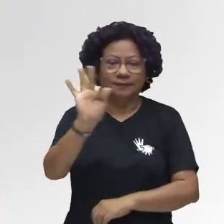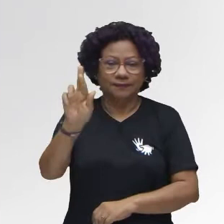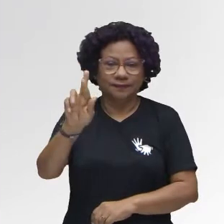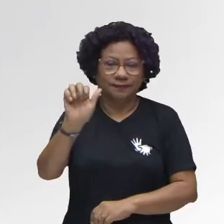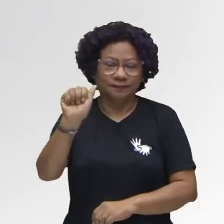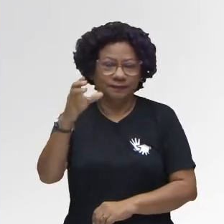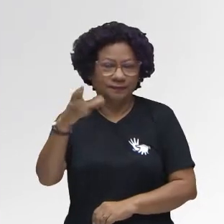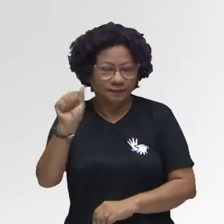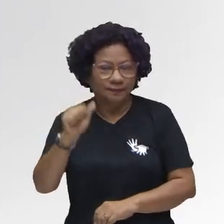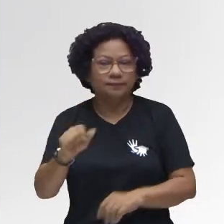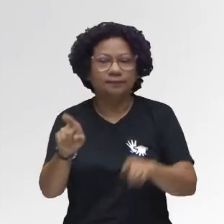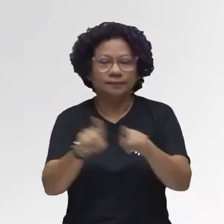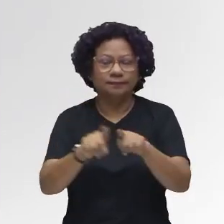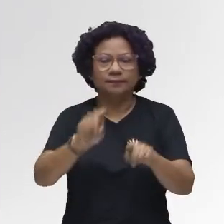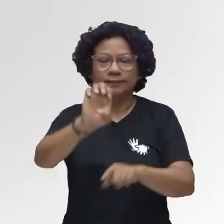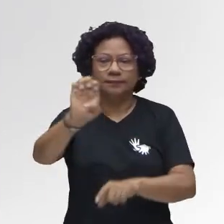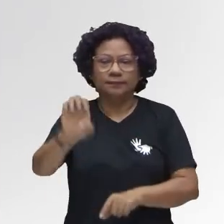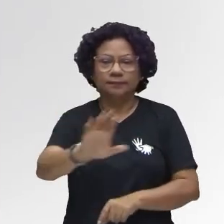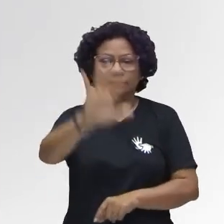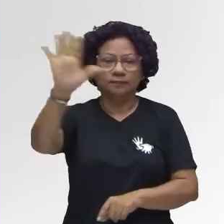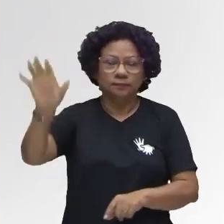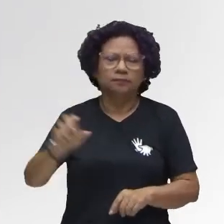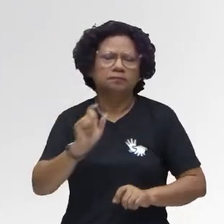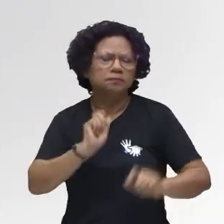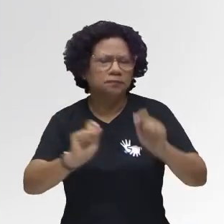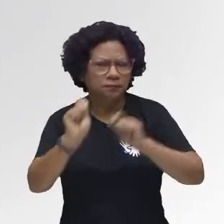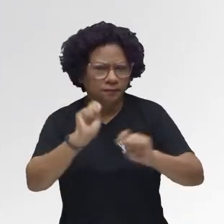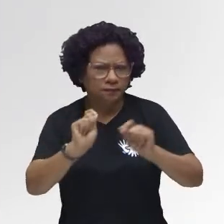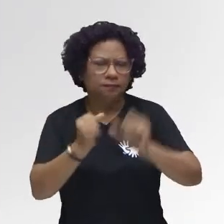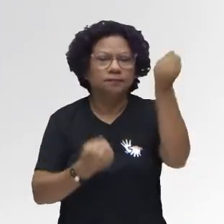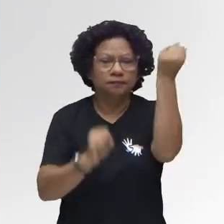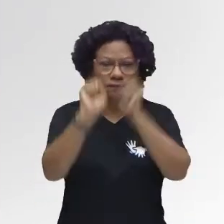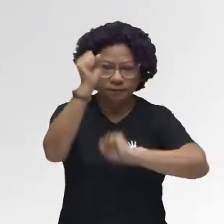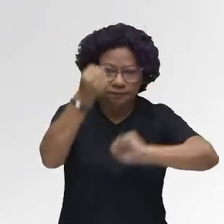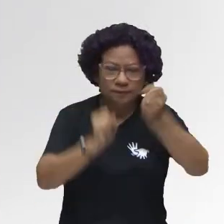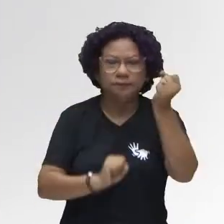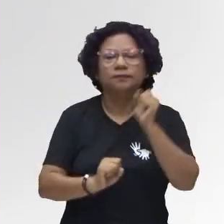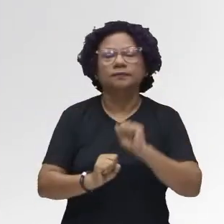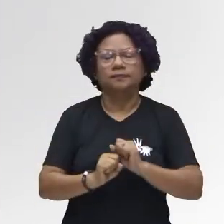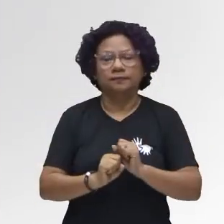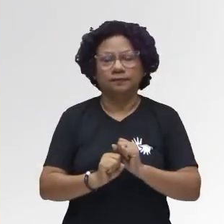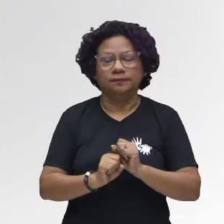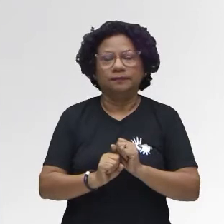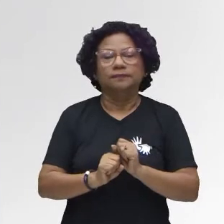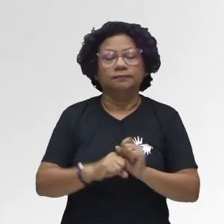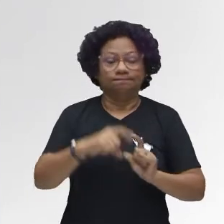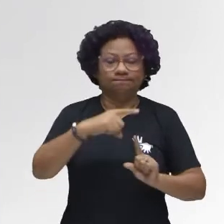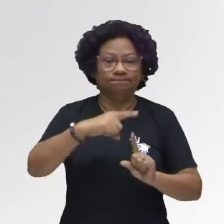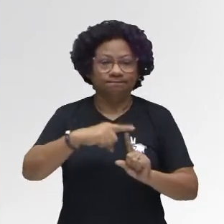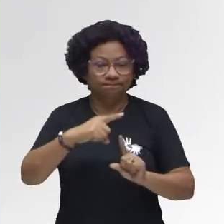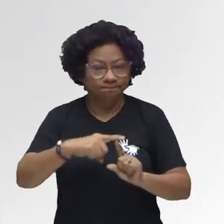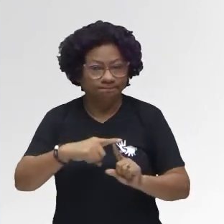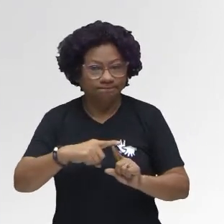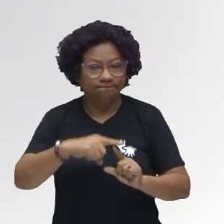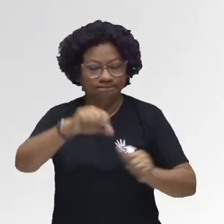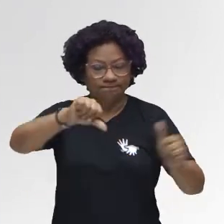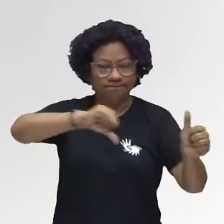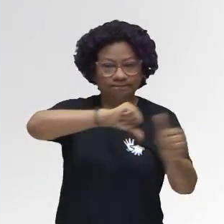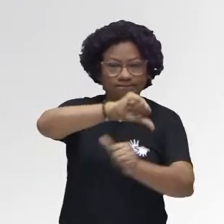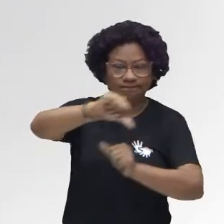primeiras indústrias. E o que é a indústria? É a atividade econômica que transforma matéria-prima